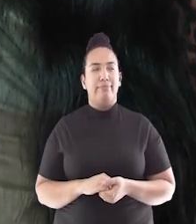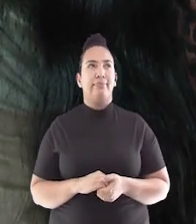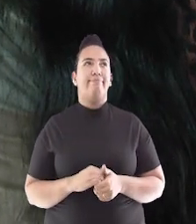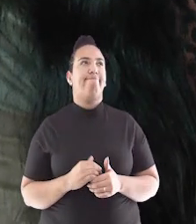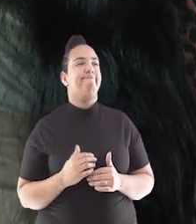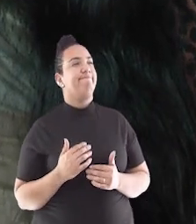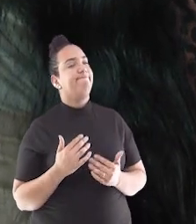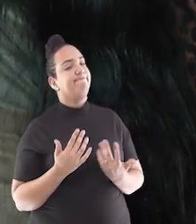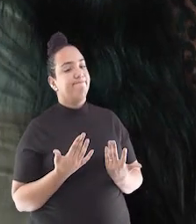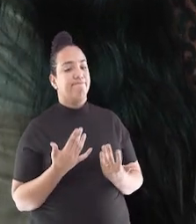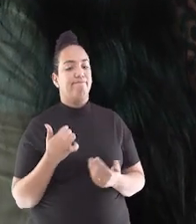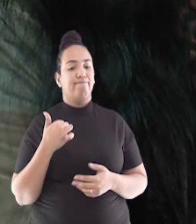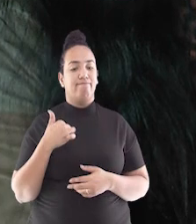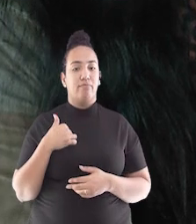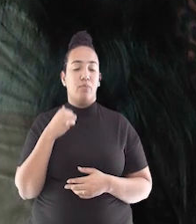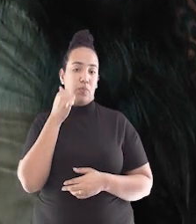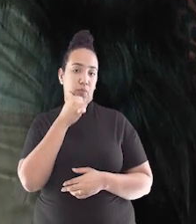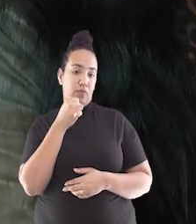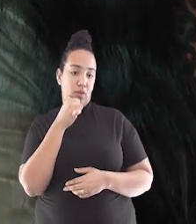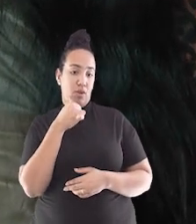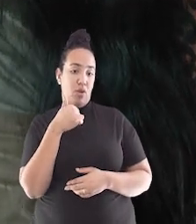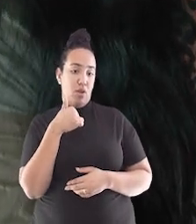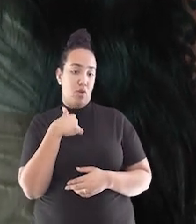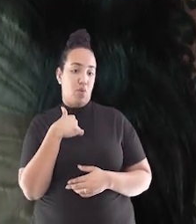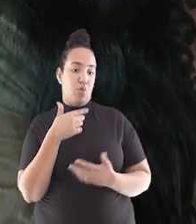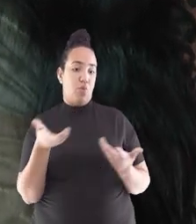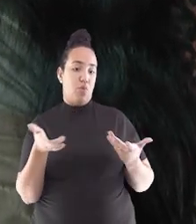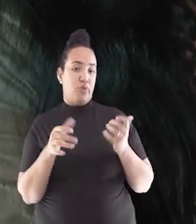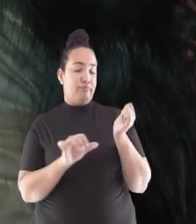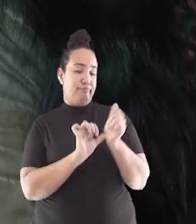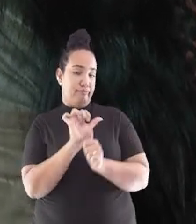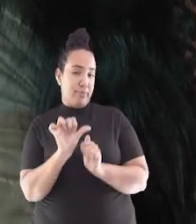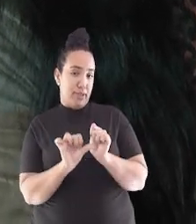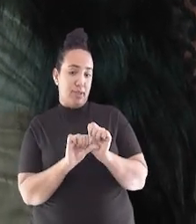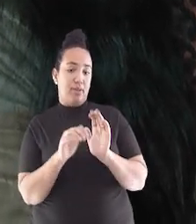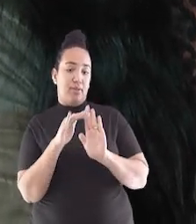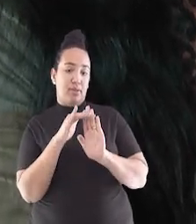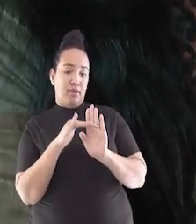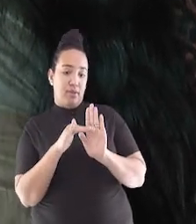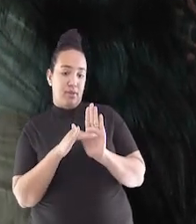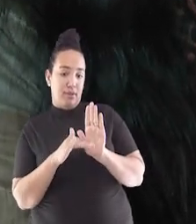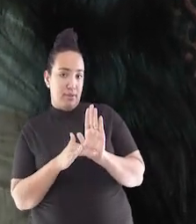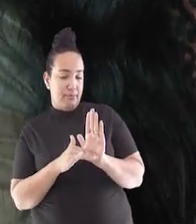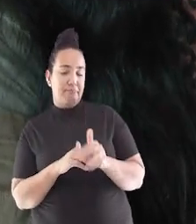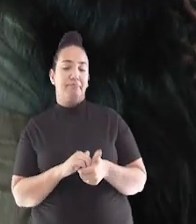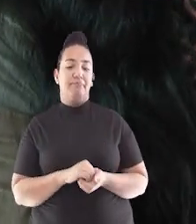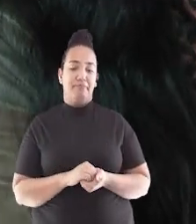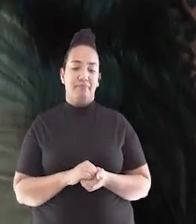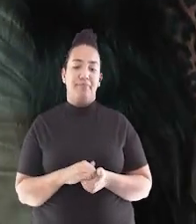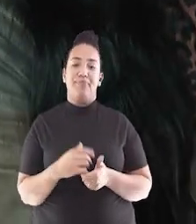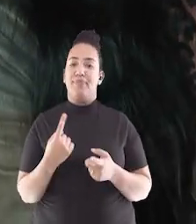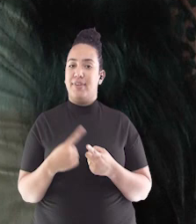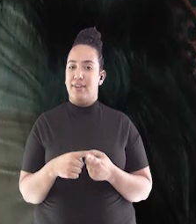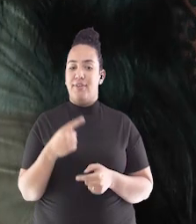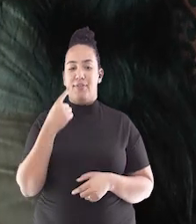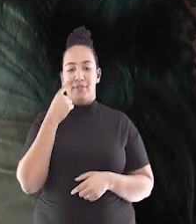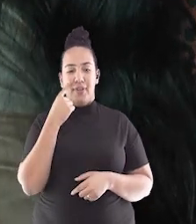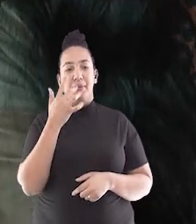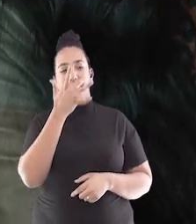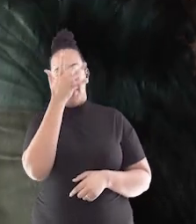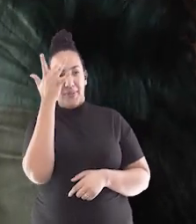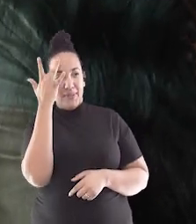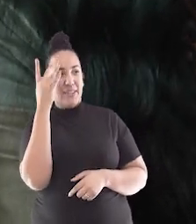Como posso dizer? Eu acho que eu mudei um pouco minha rotina. Porque eu ouvi, né, muitas